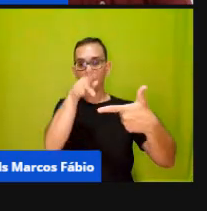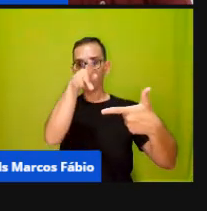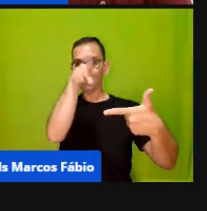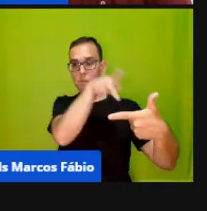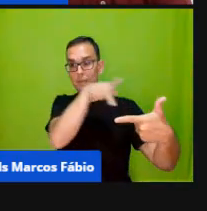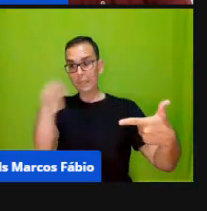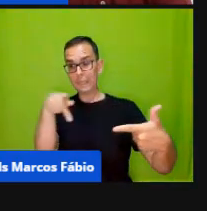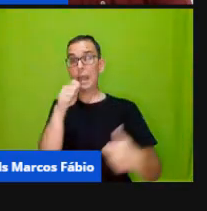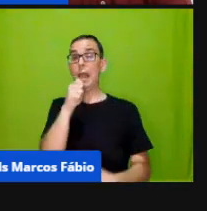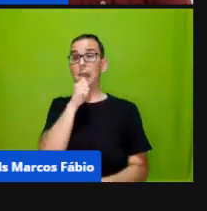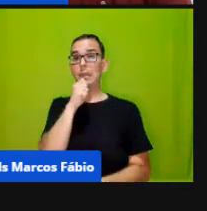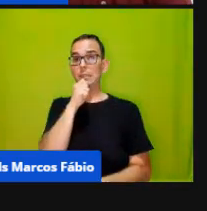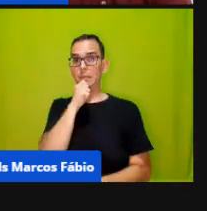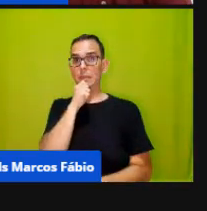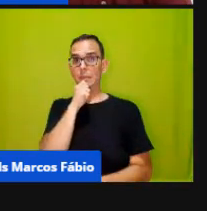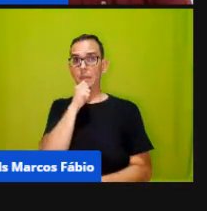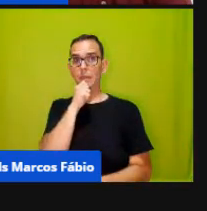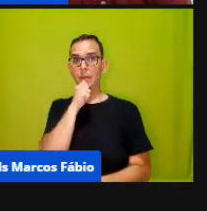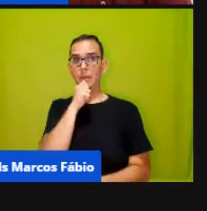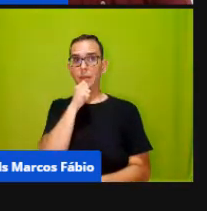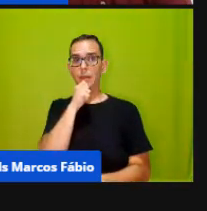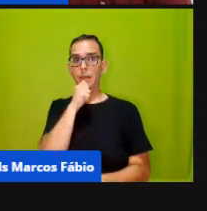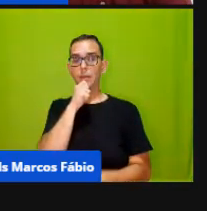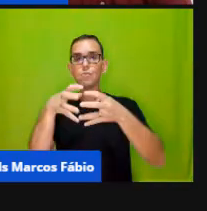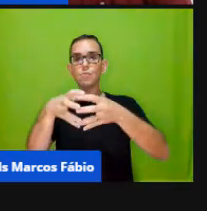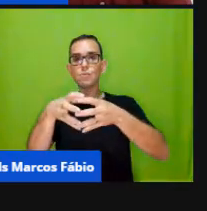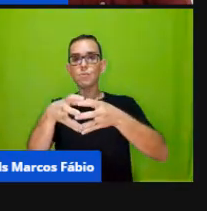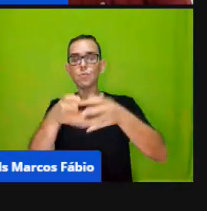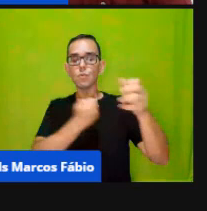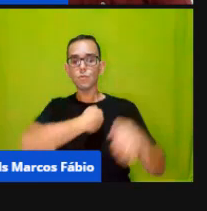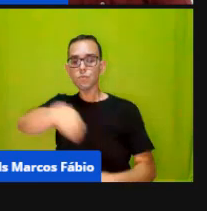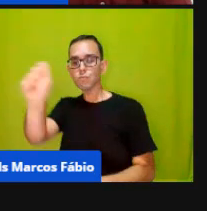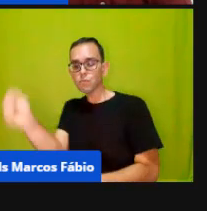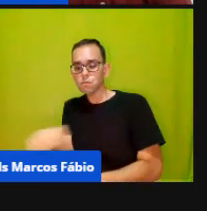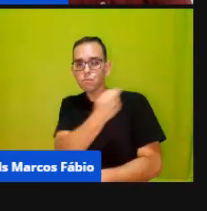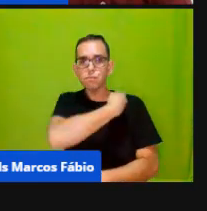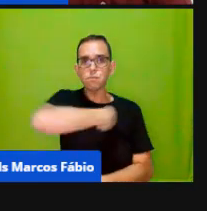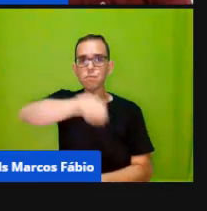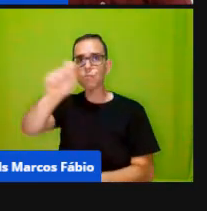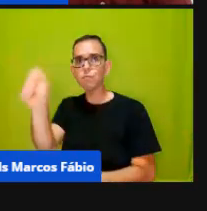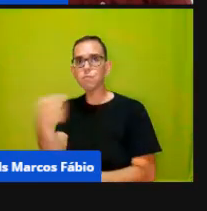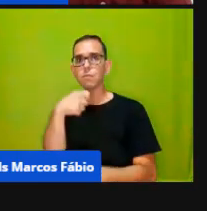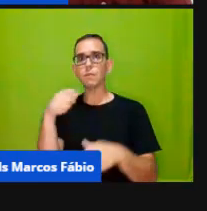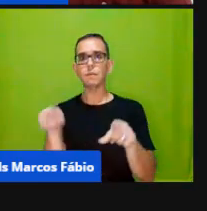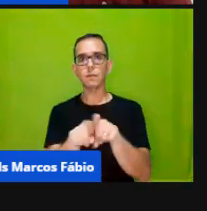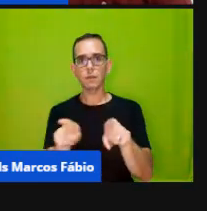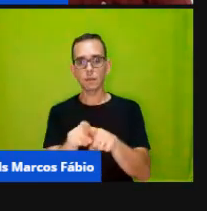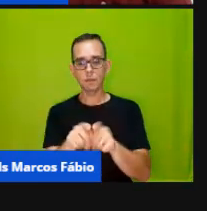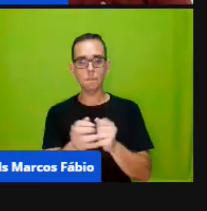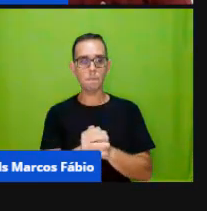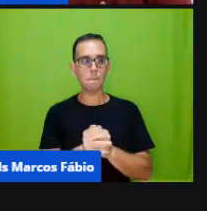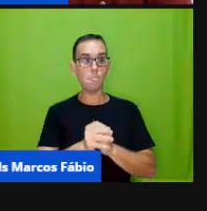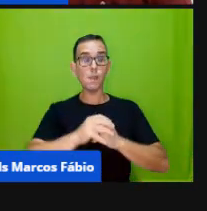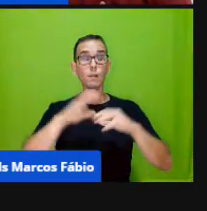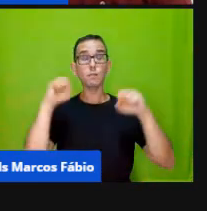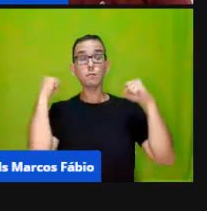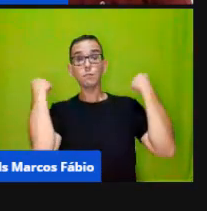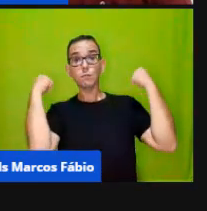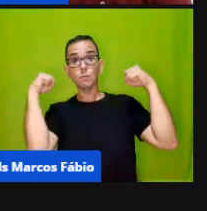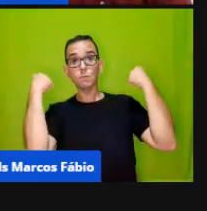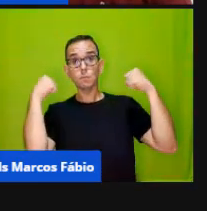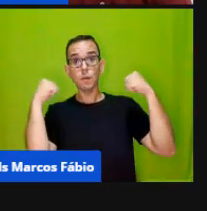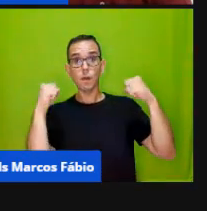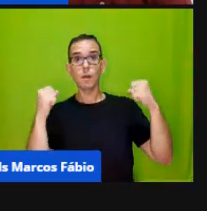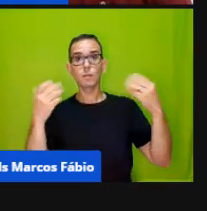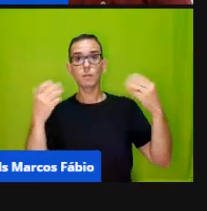né, da Federação de Tênis de Mesa de Mato Grosso do Sul. O esporte, e a gente